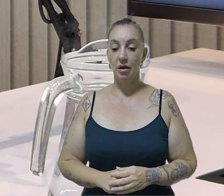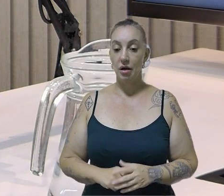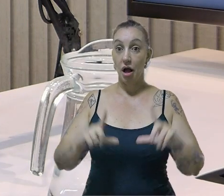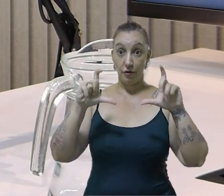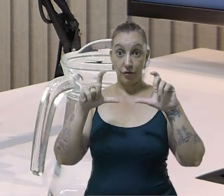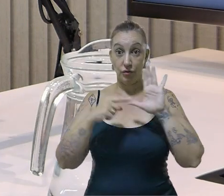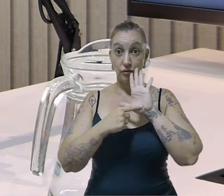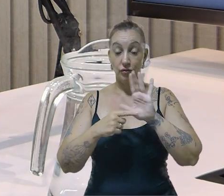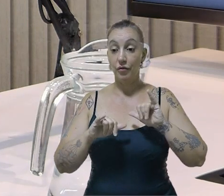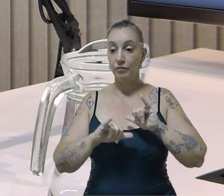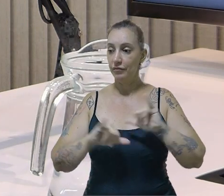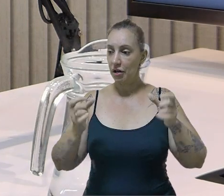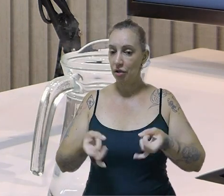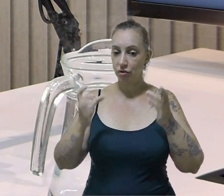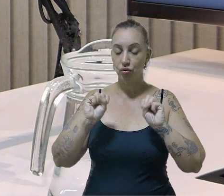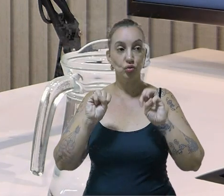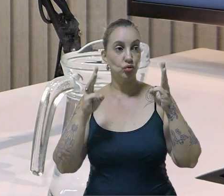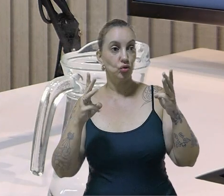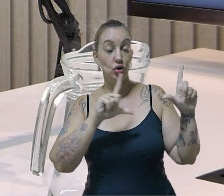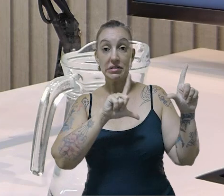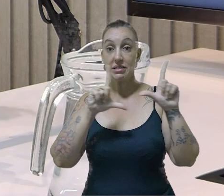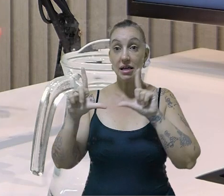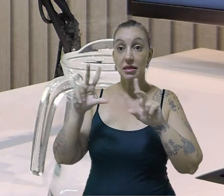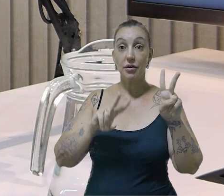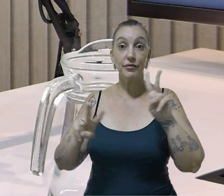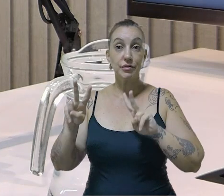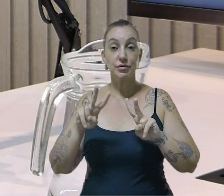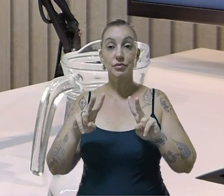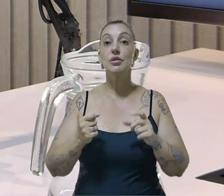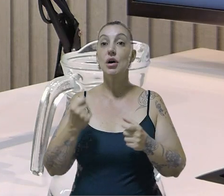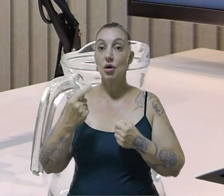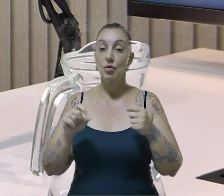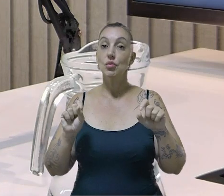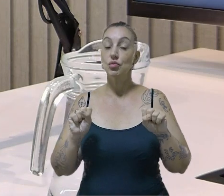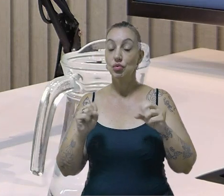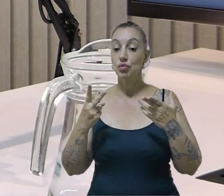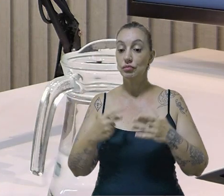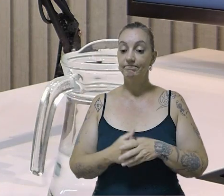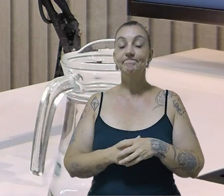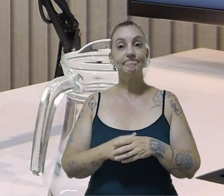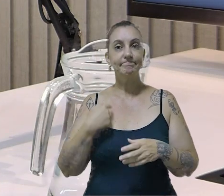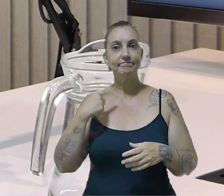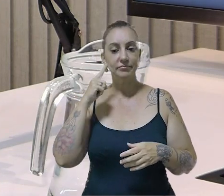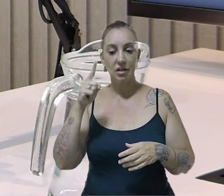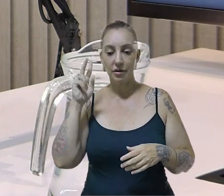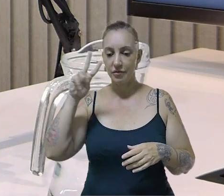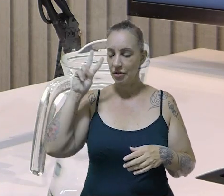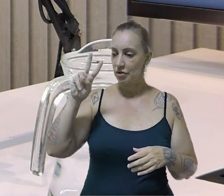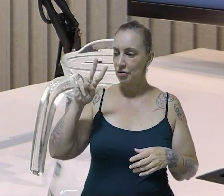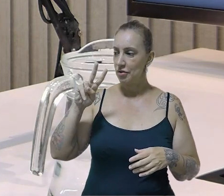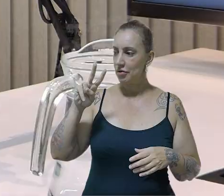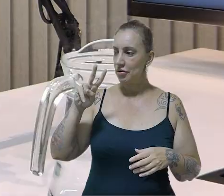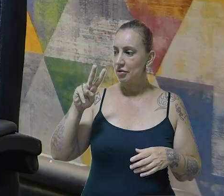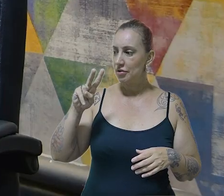vendido os shows também sabe o visual o cenário que tem entrado em alguns shows as instalações dias eu vi um Story de